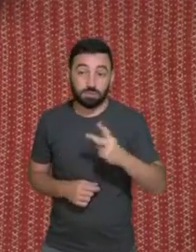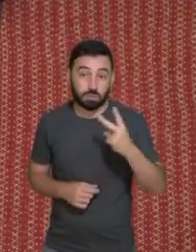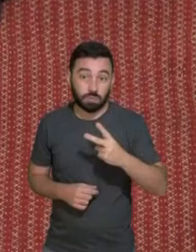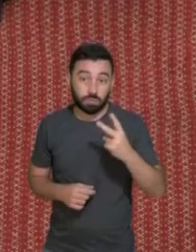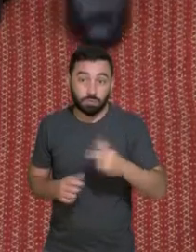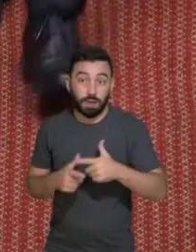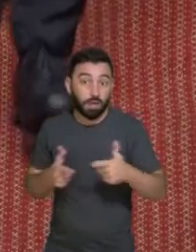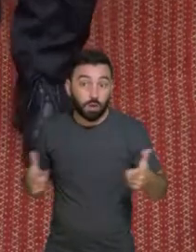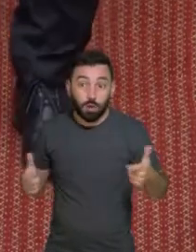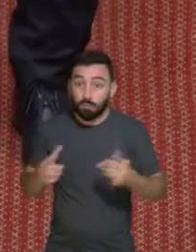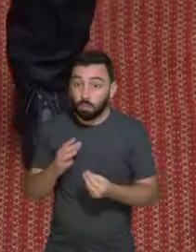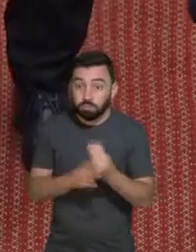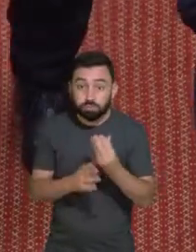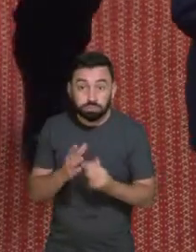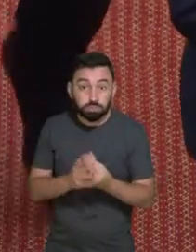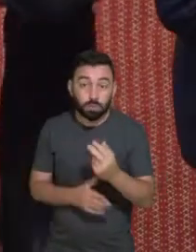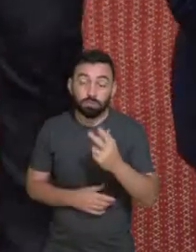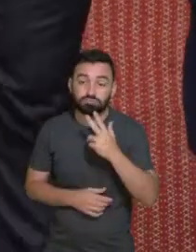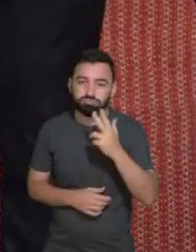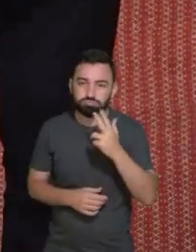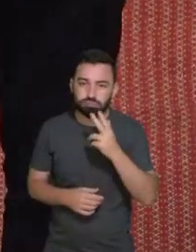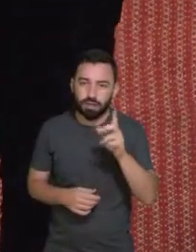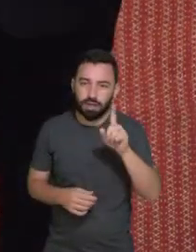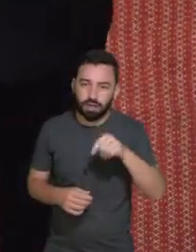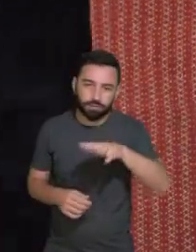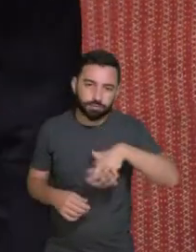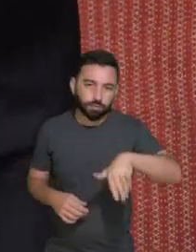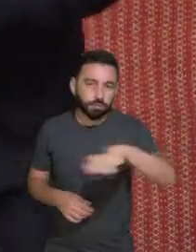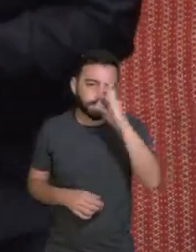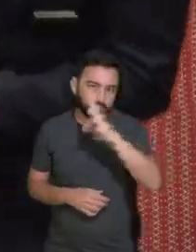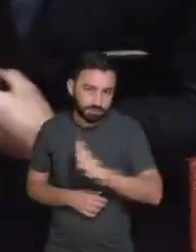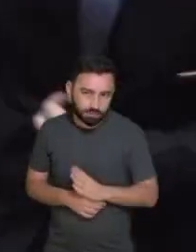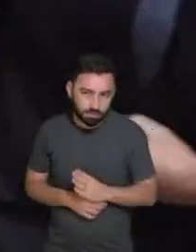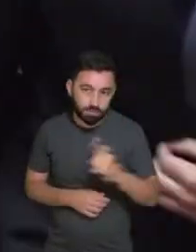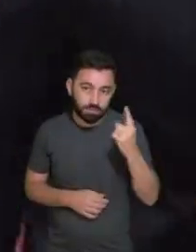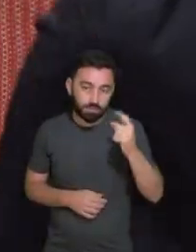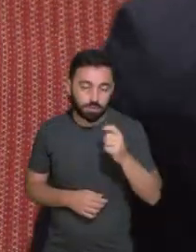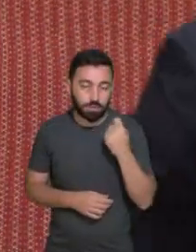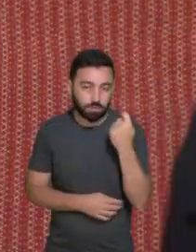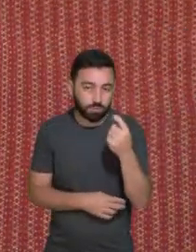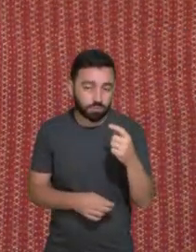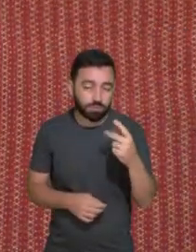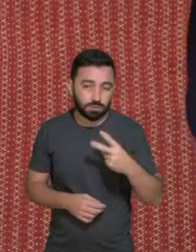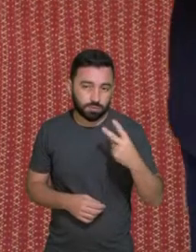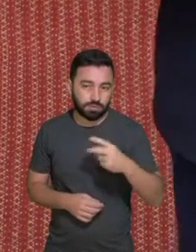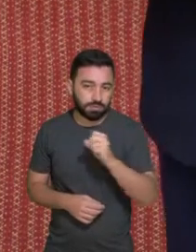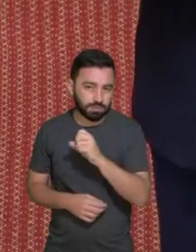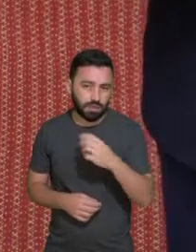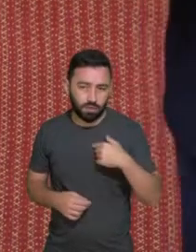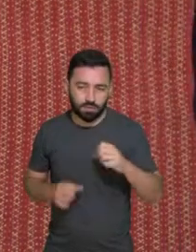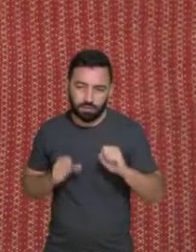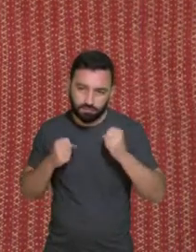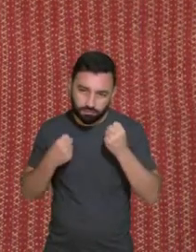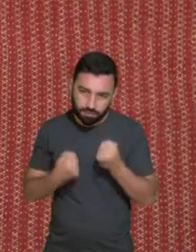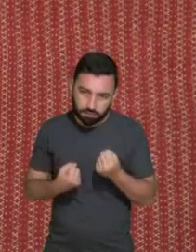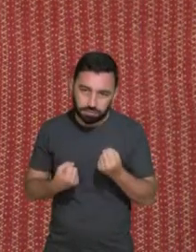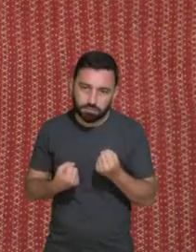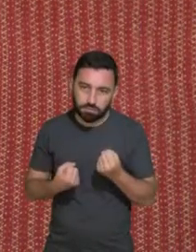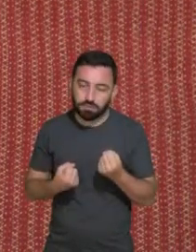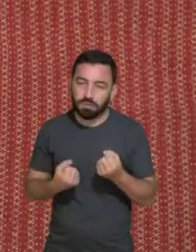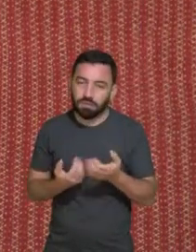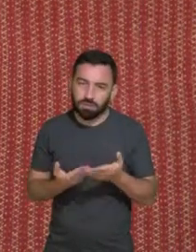de fumo do Brasil. Em primeiro é o Rio Grande do Sul, segundo é Santa Catarina. Então, a minha defesa em cima do plantador de